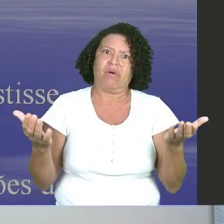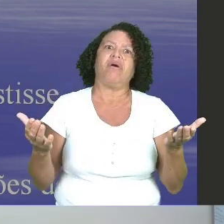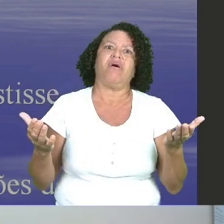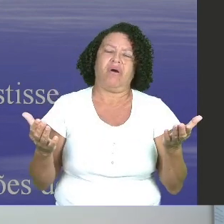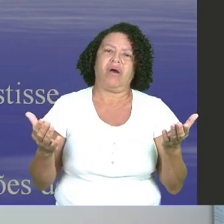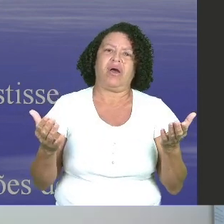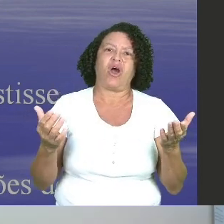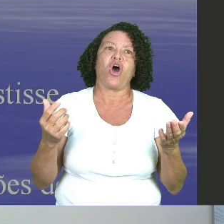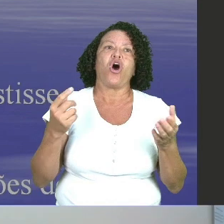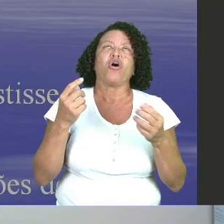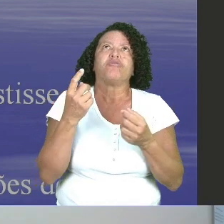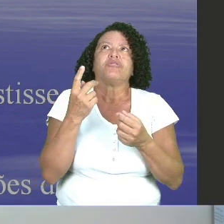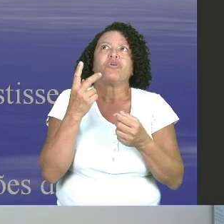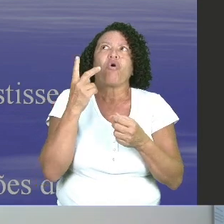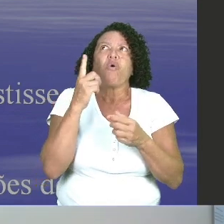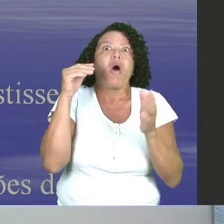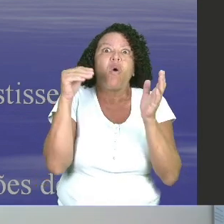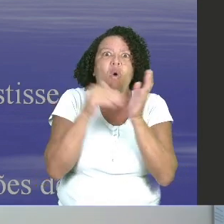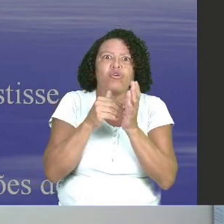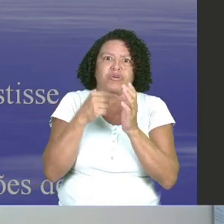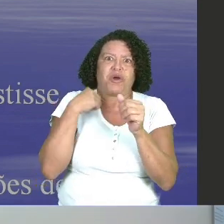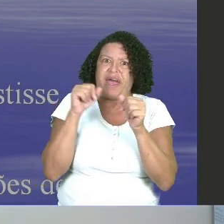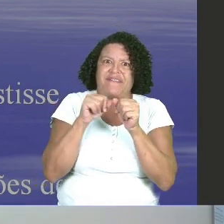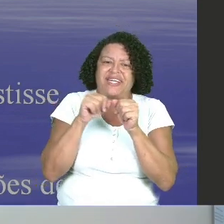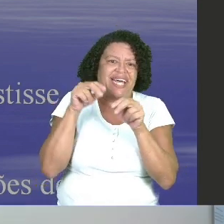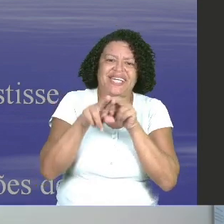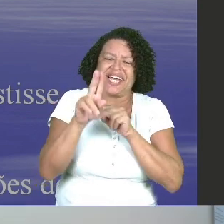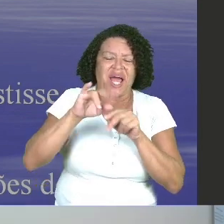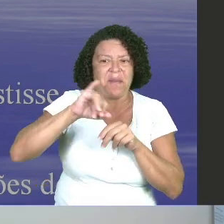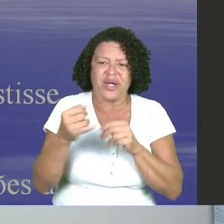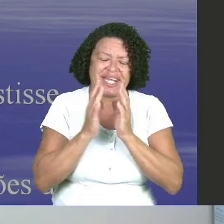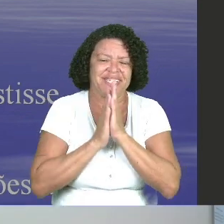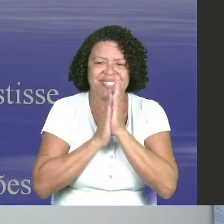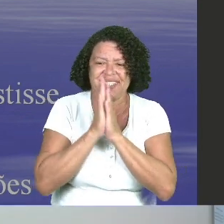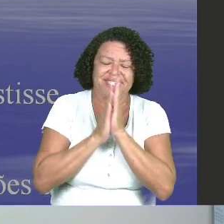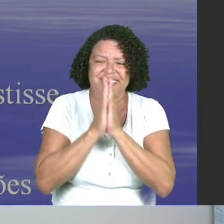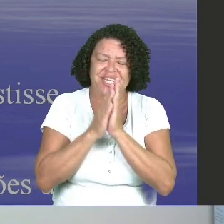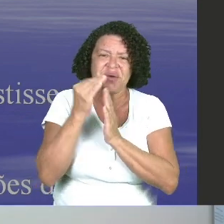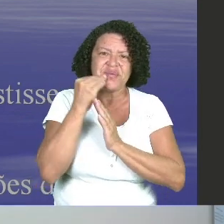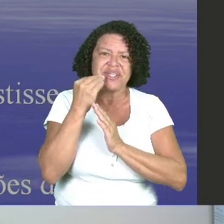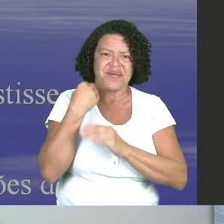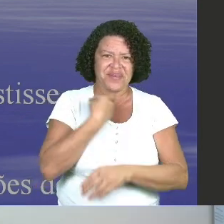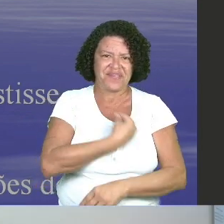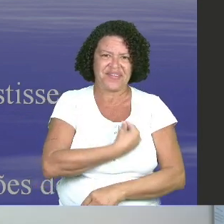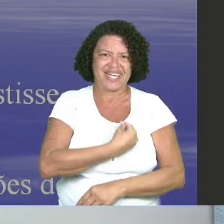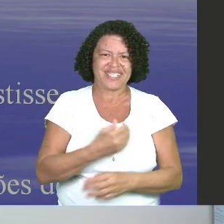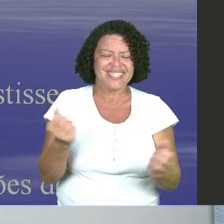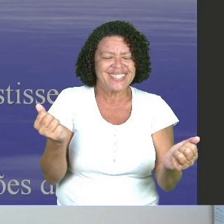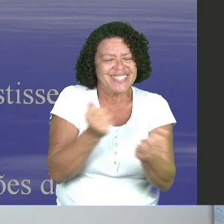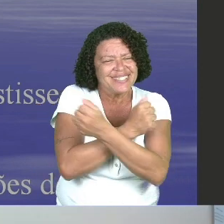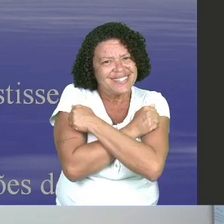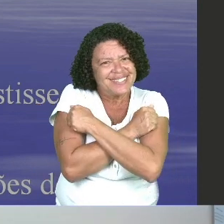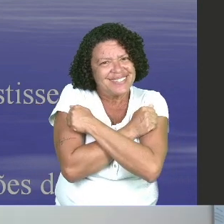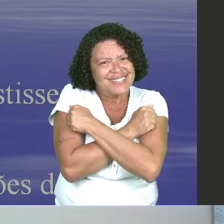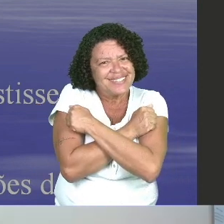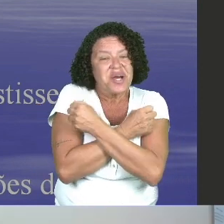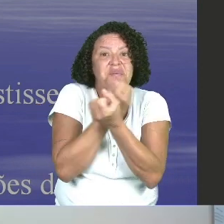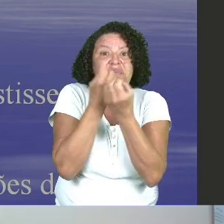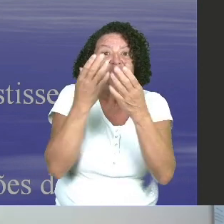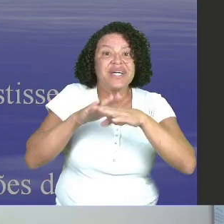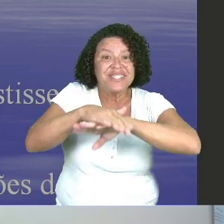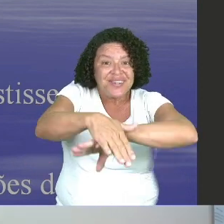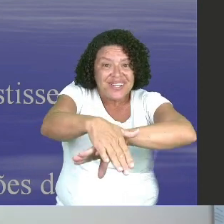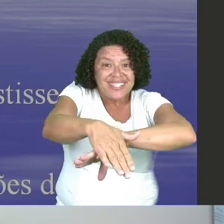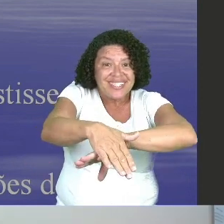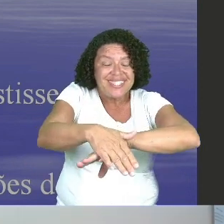se fosse a última que terei a grande oportunidade na minha vida. Um grande abraço, uma boa noite